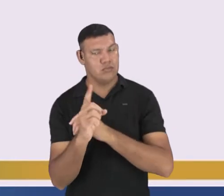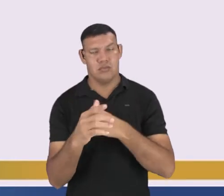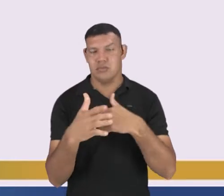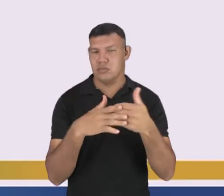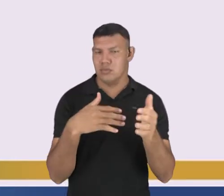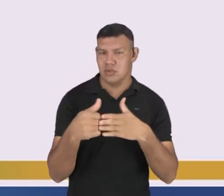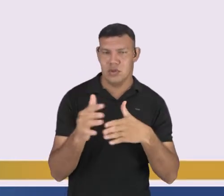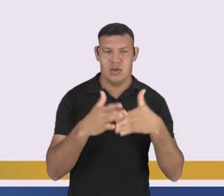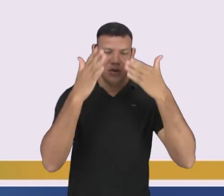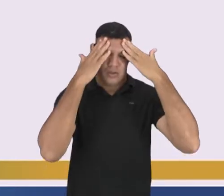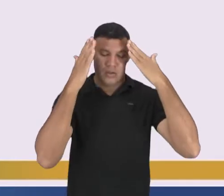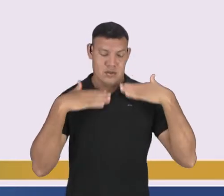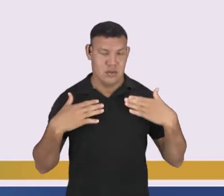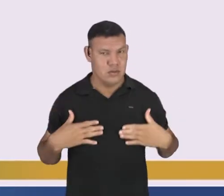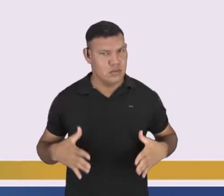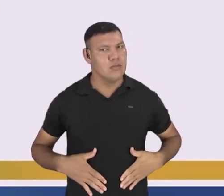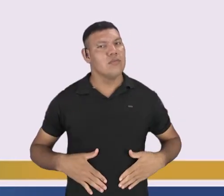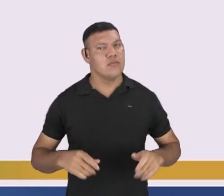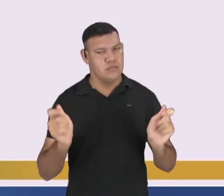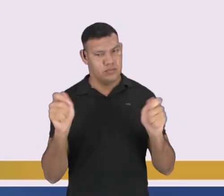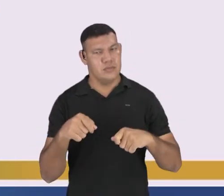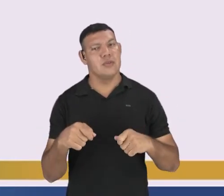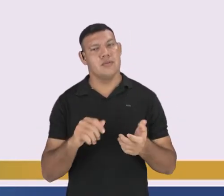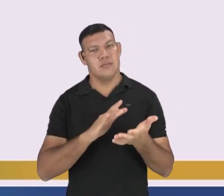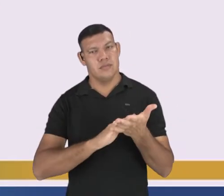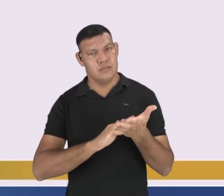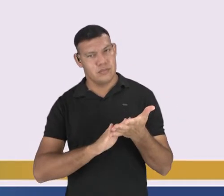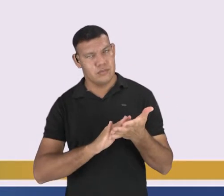nosso corpo, tocando em algo, é o tato.